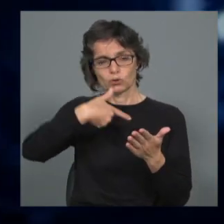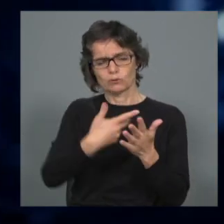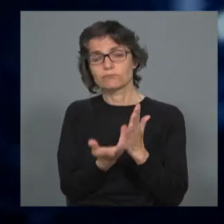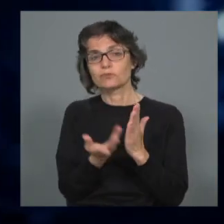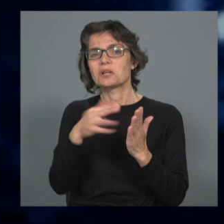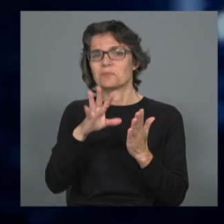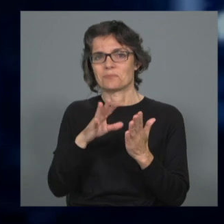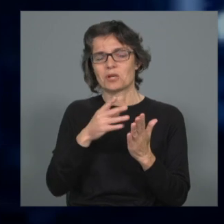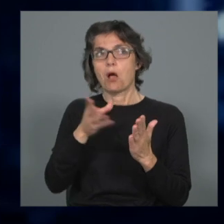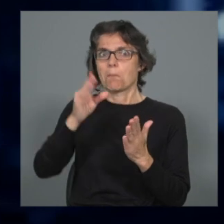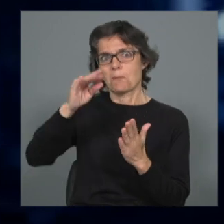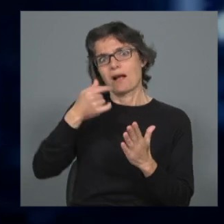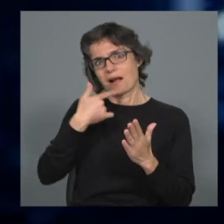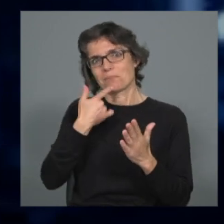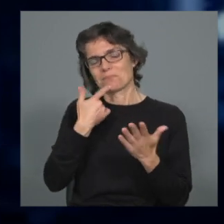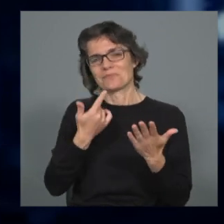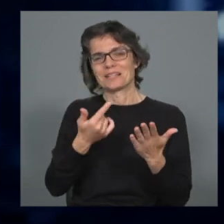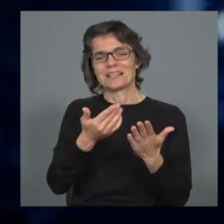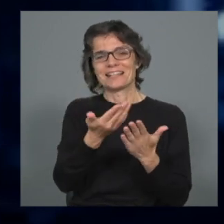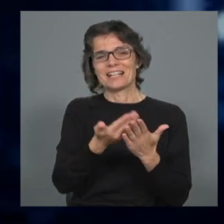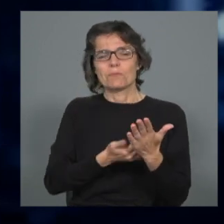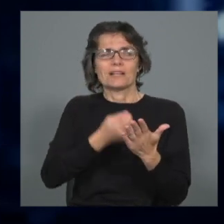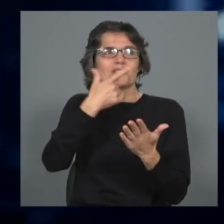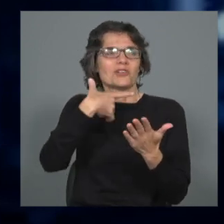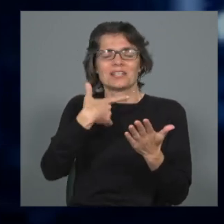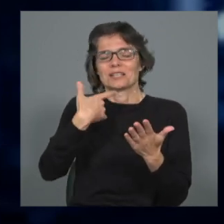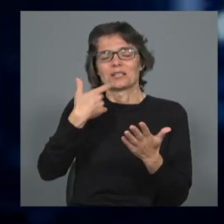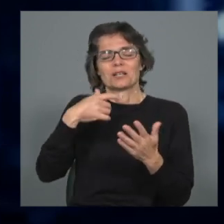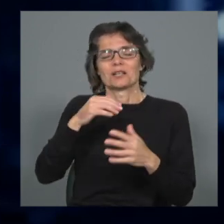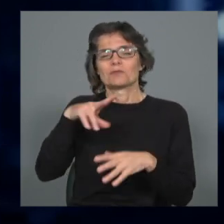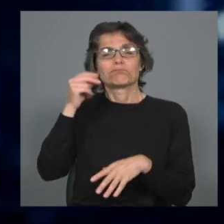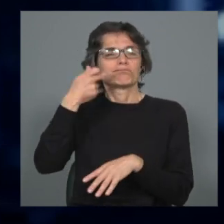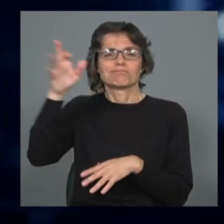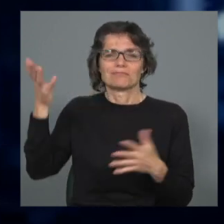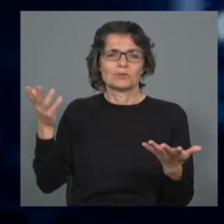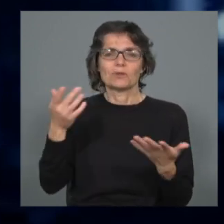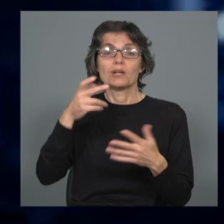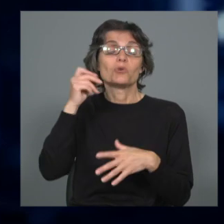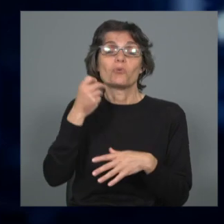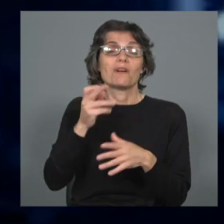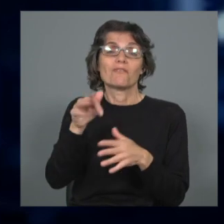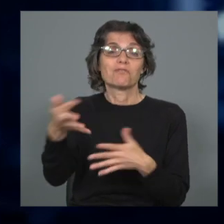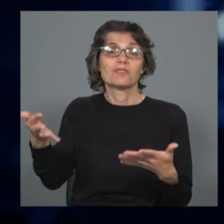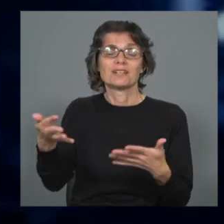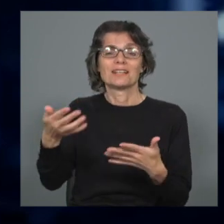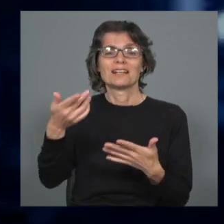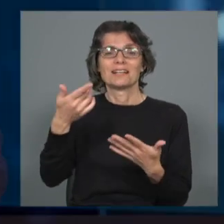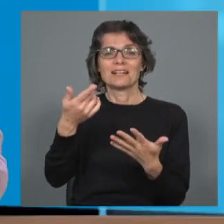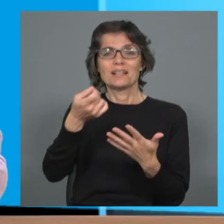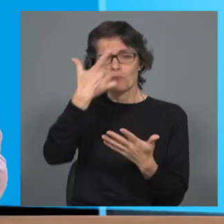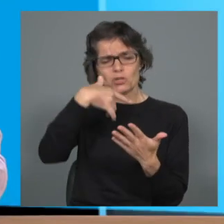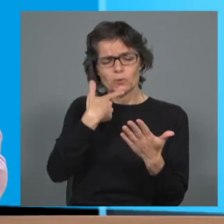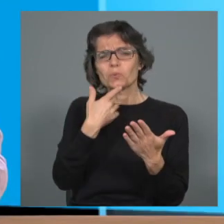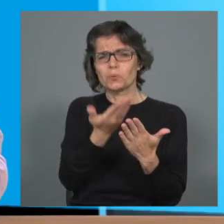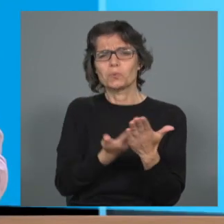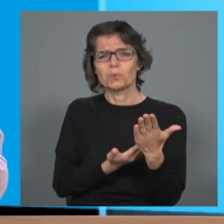gostávamos, porque são intermináveis, mas tem bastantes. E conta muito do